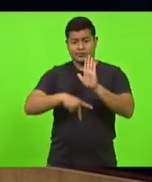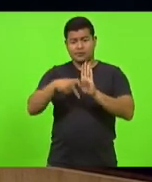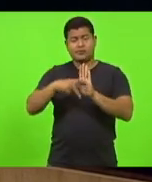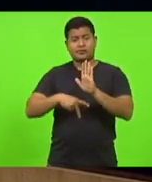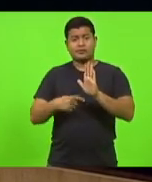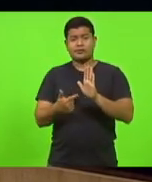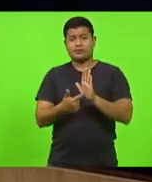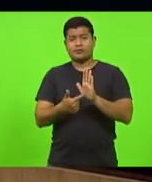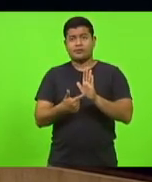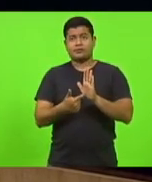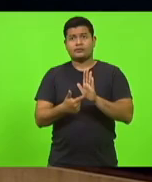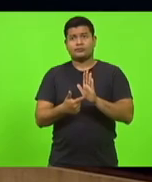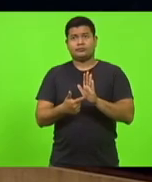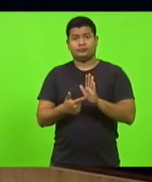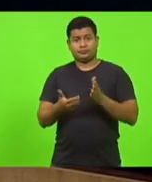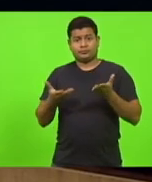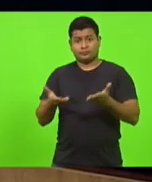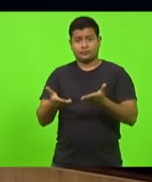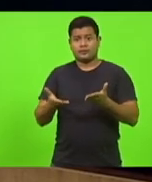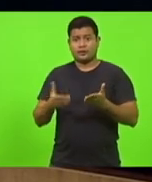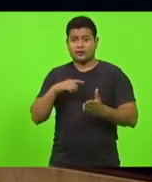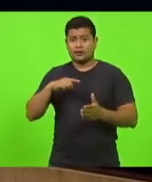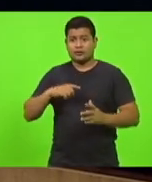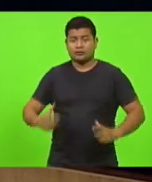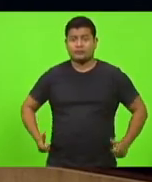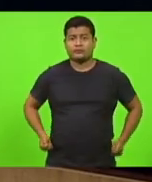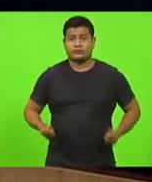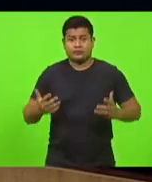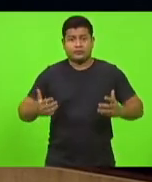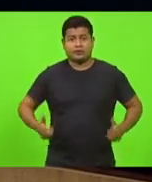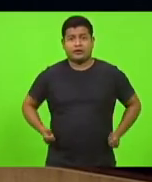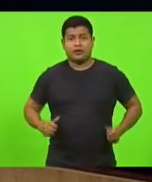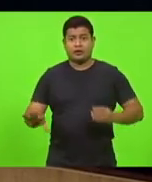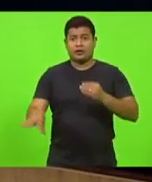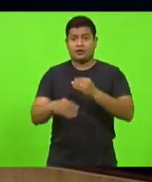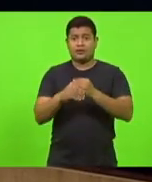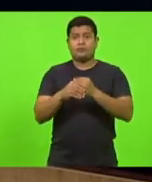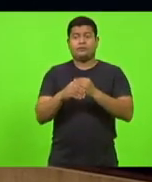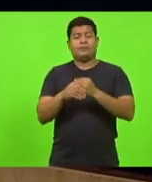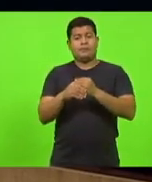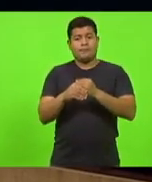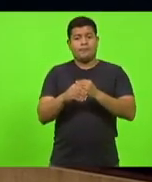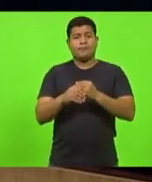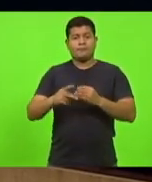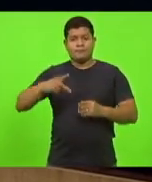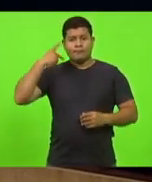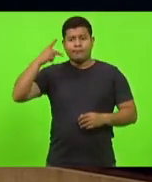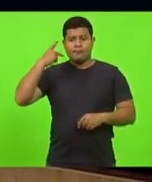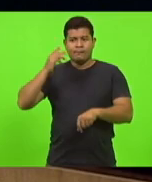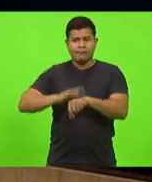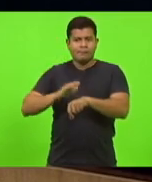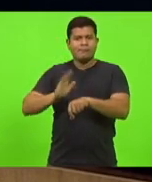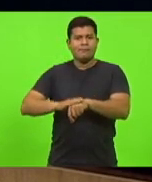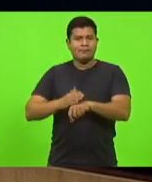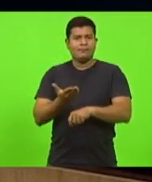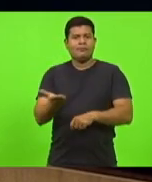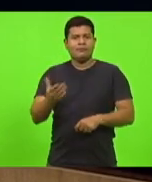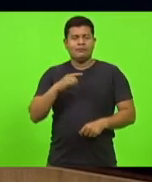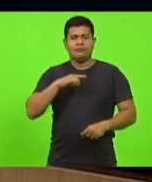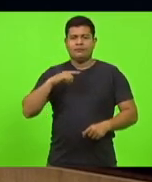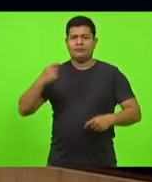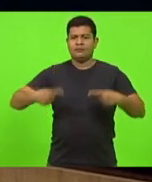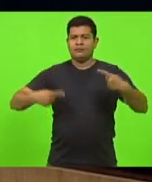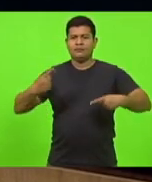que provocou mais despesas por emenda parlamentar. E, portanto, essa é uma discussão possível, sim.